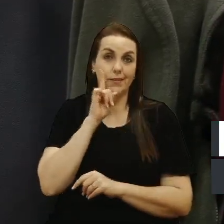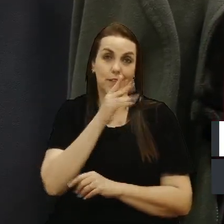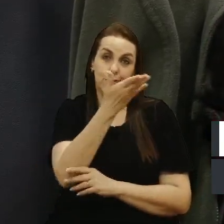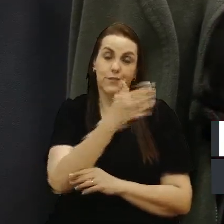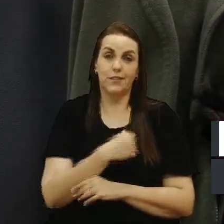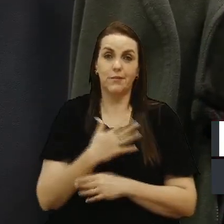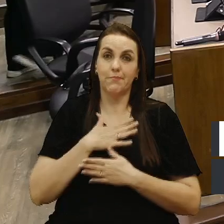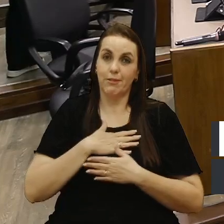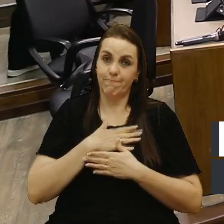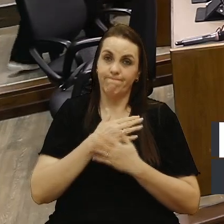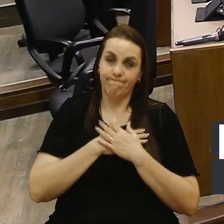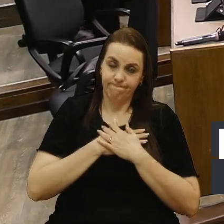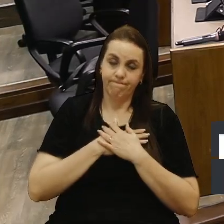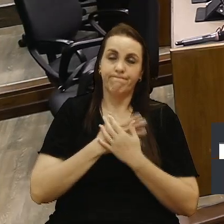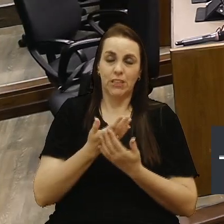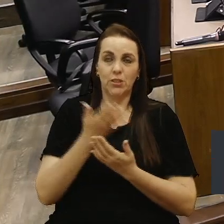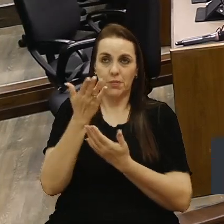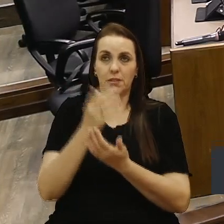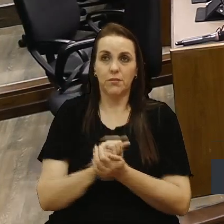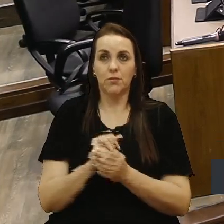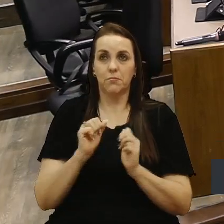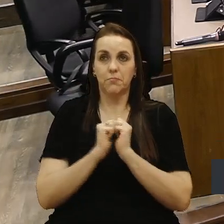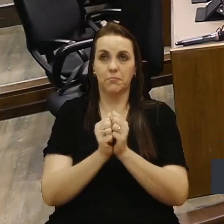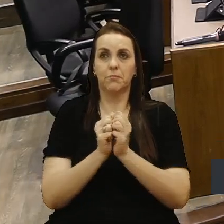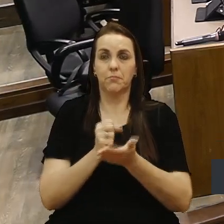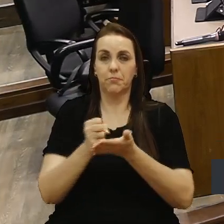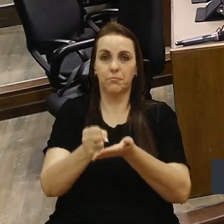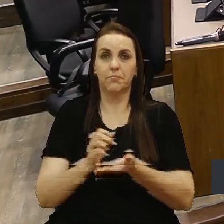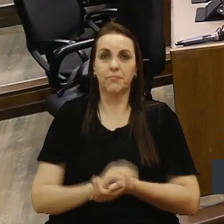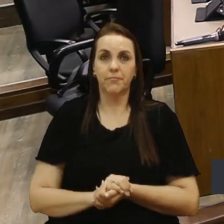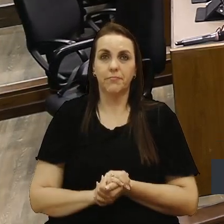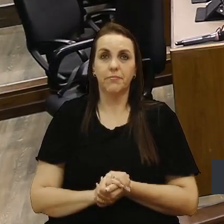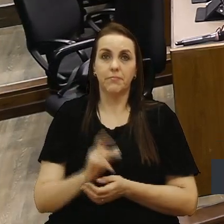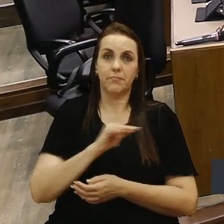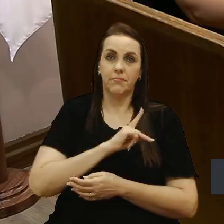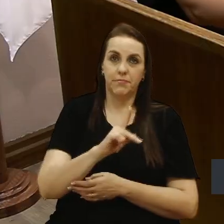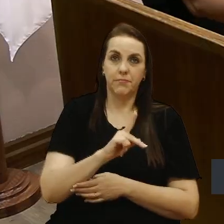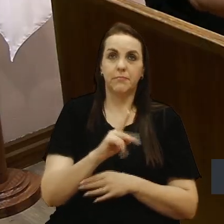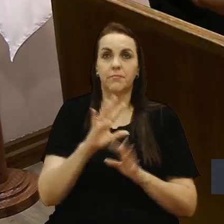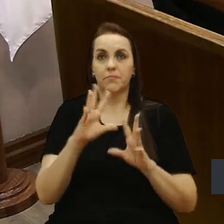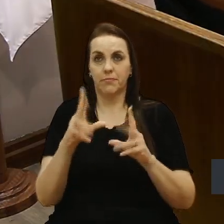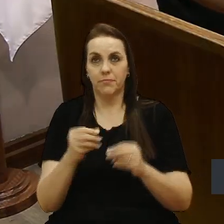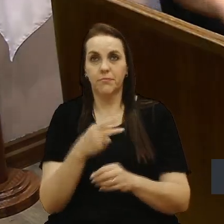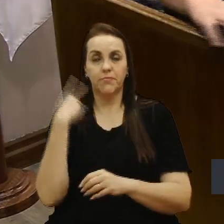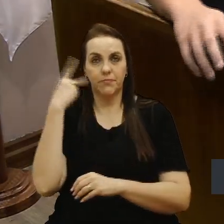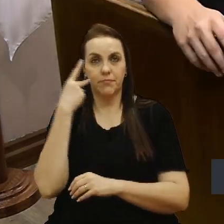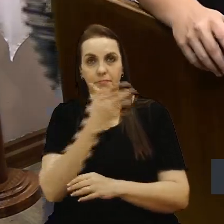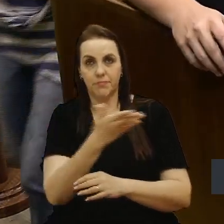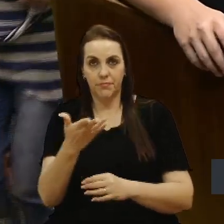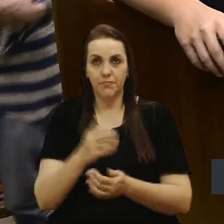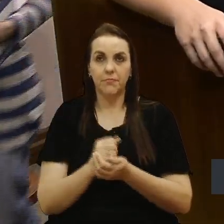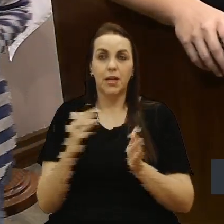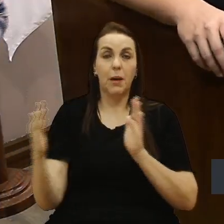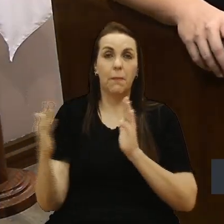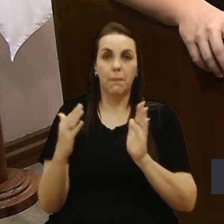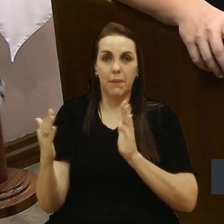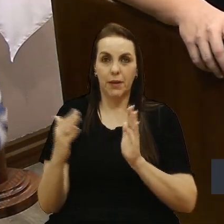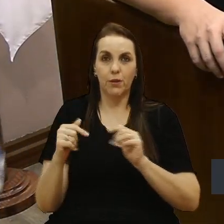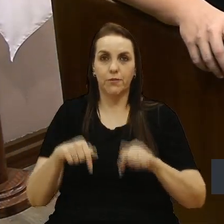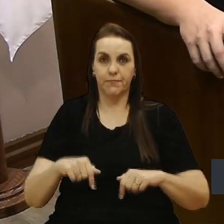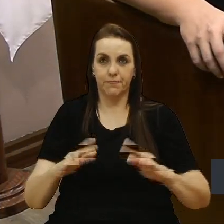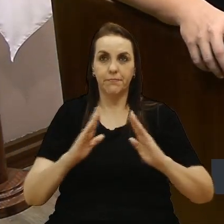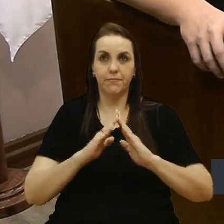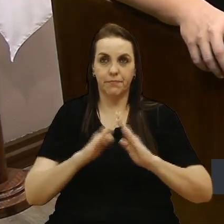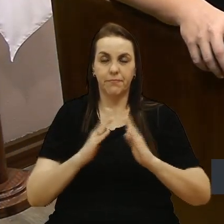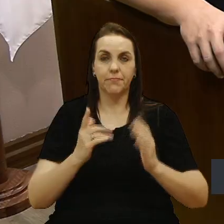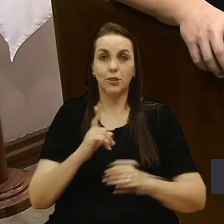nós aí. Muito obrigado, João. Desculpa. Obrigado, vereador Iago. Senhor presidente, senhoras e senhores vereadores, nós tivemos um período nesta casa que